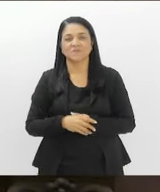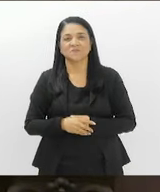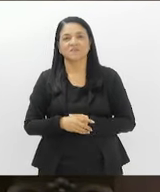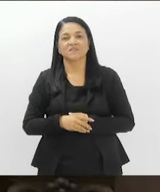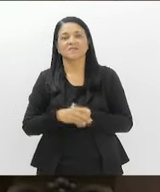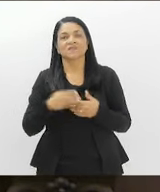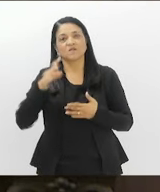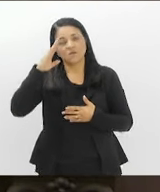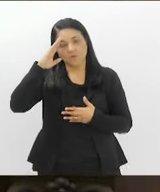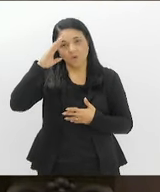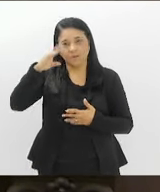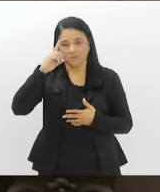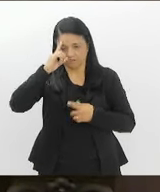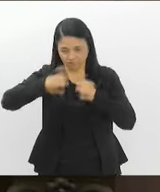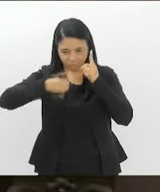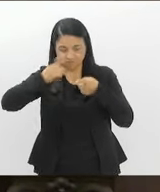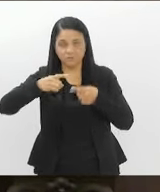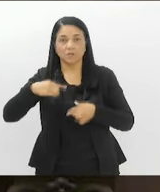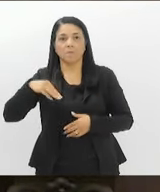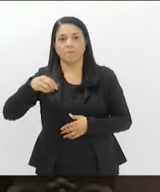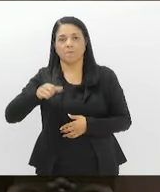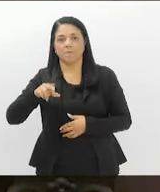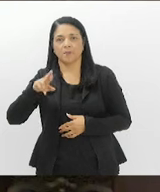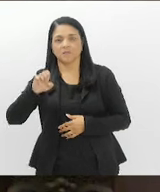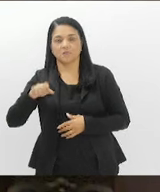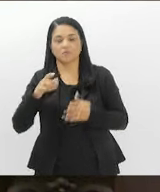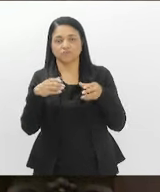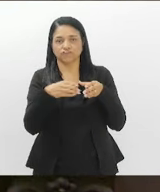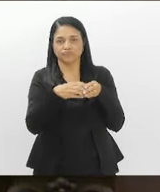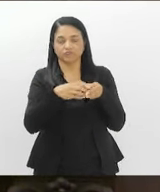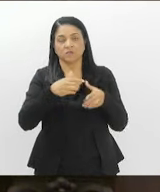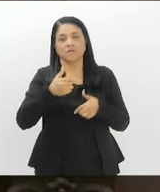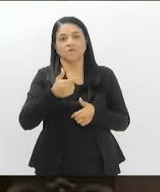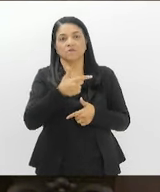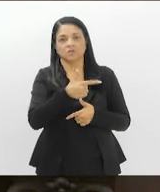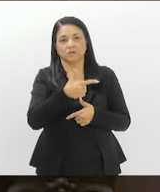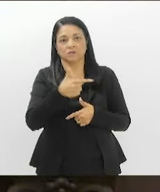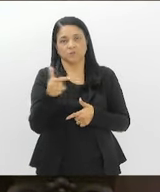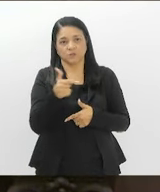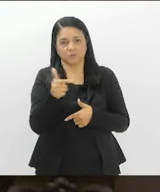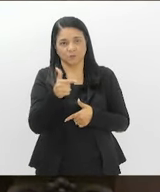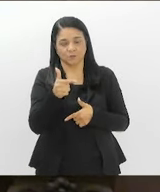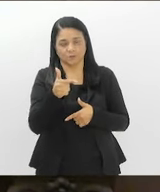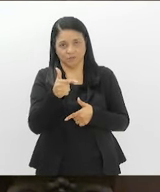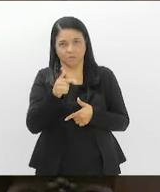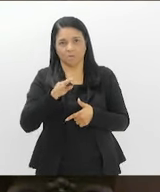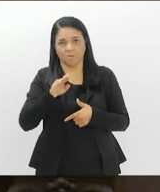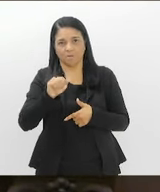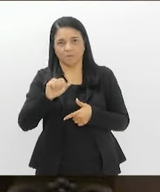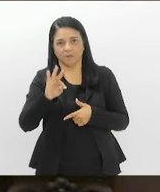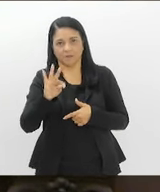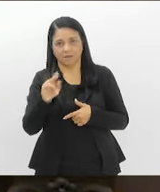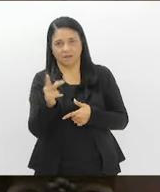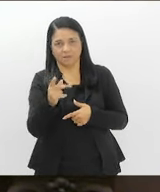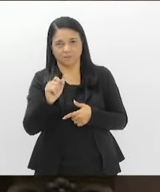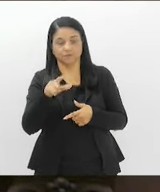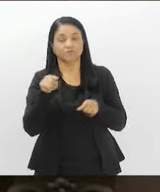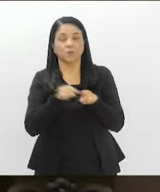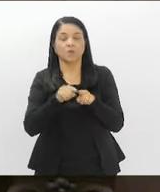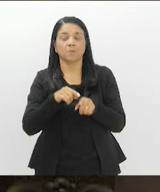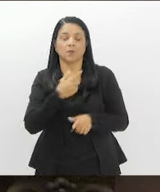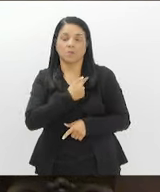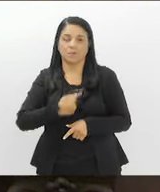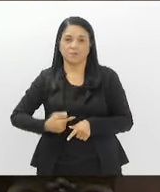Comandante Marcelo Corbage, do 22º Batalhão. Meu querido amigo, como já mencionado pelo governador Cláudio